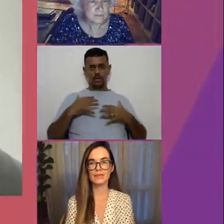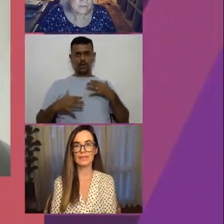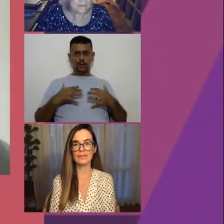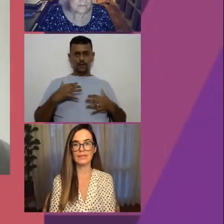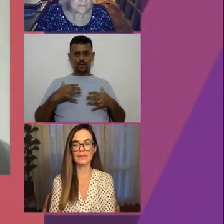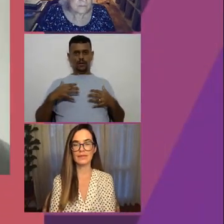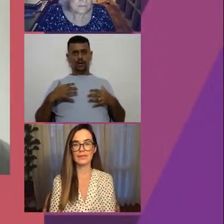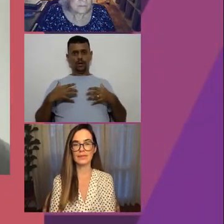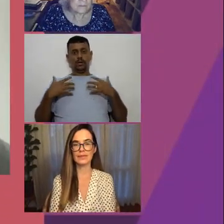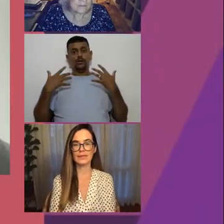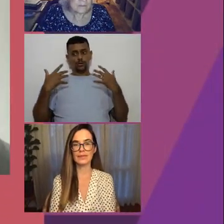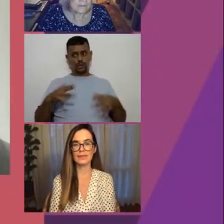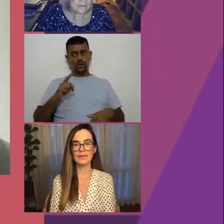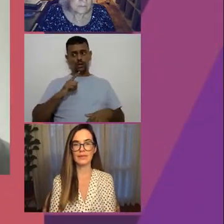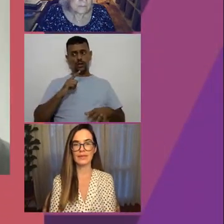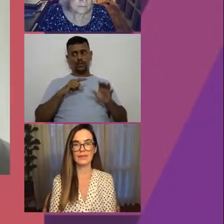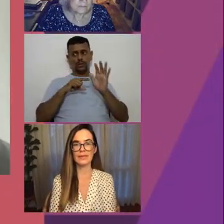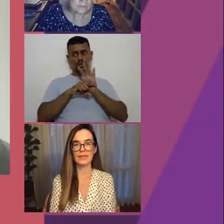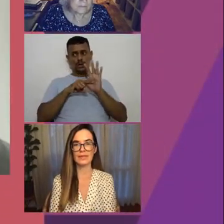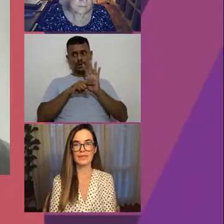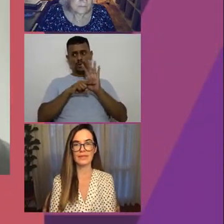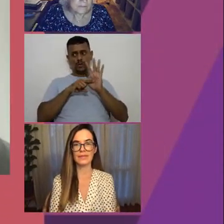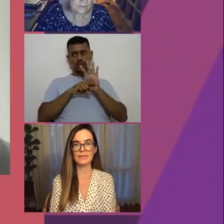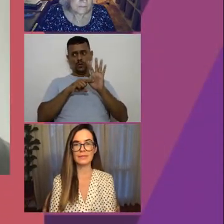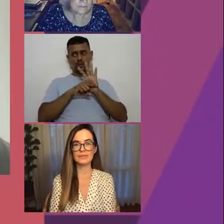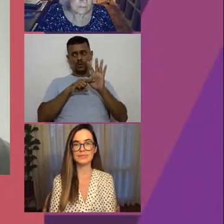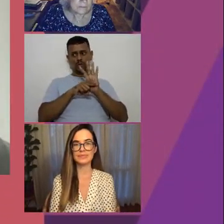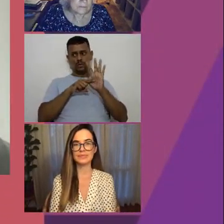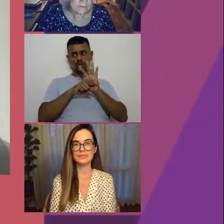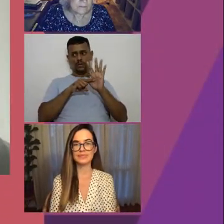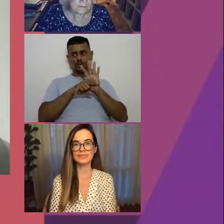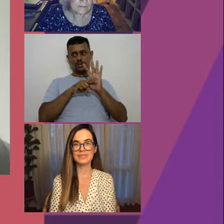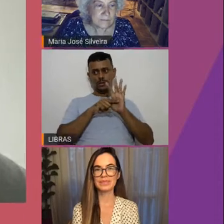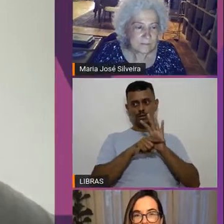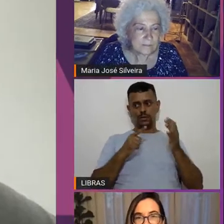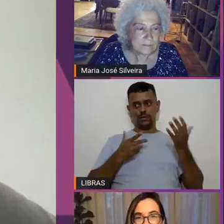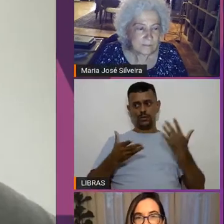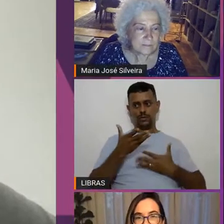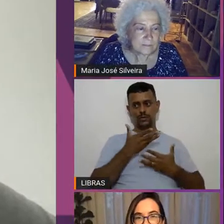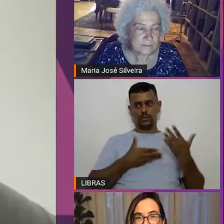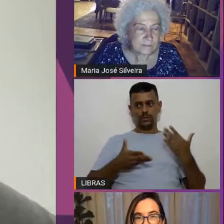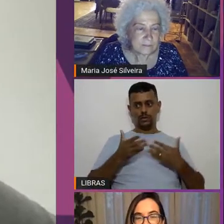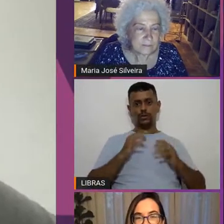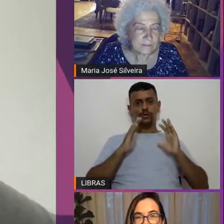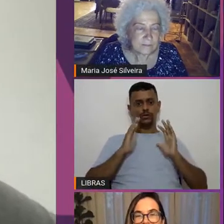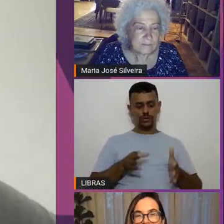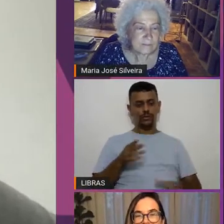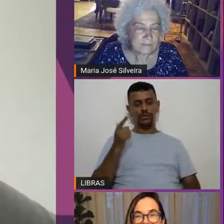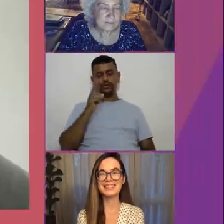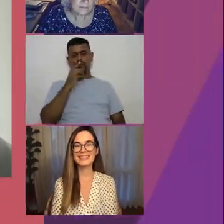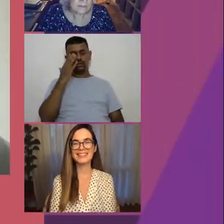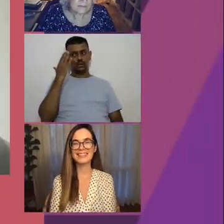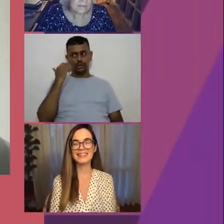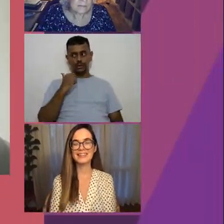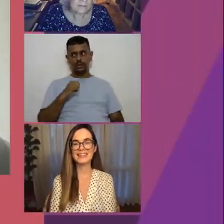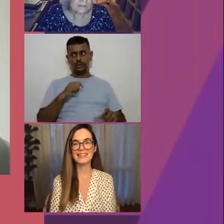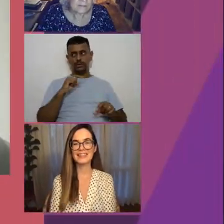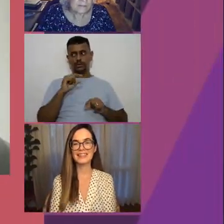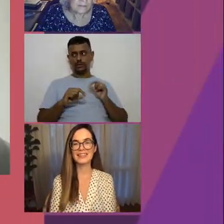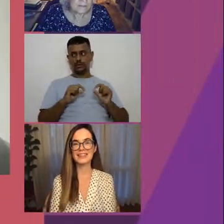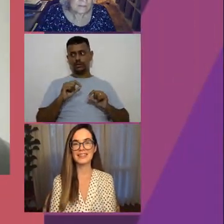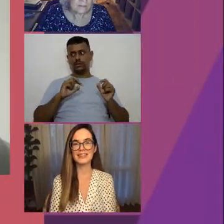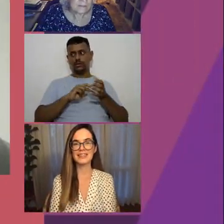inclusive quem tiver interesse eu trabalho falo sobre ela vai continuar Instagram que é@meu nome é que é uma vez